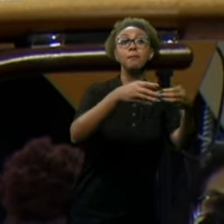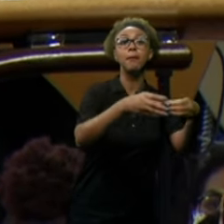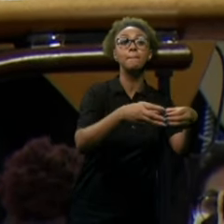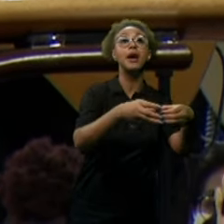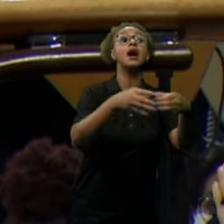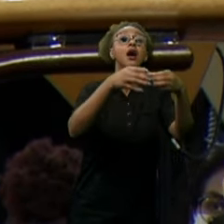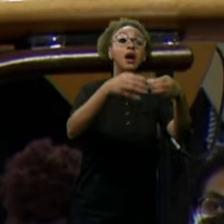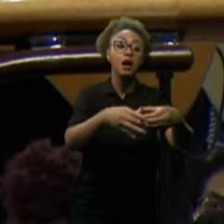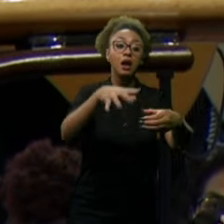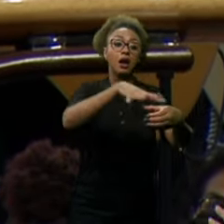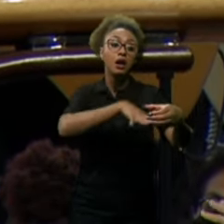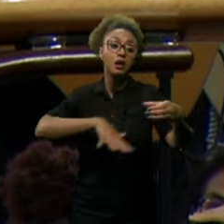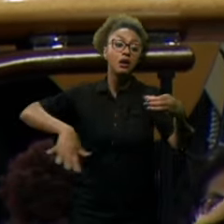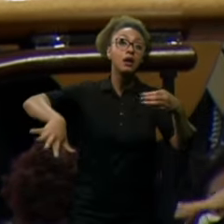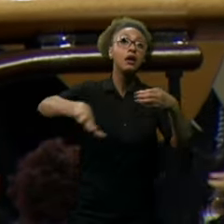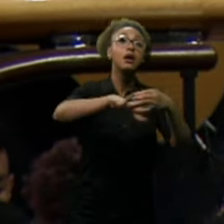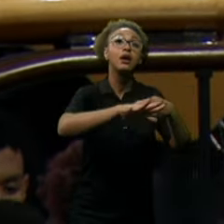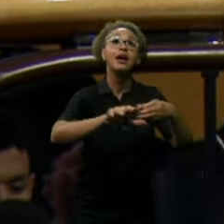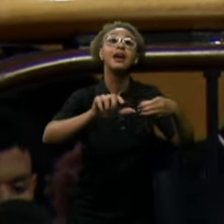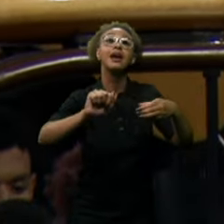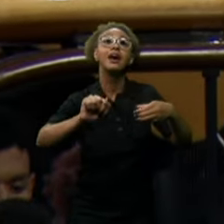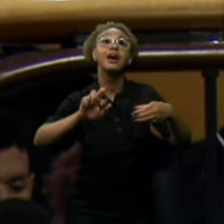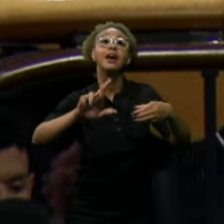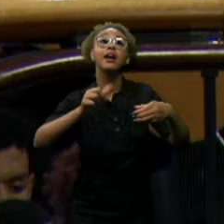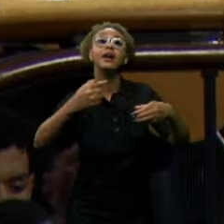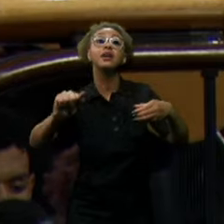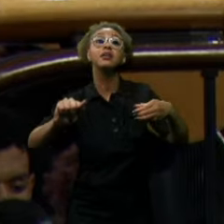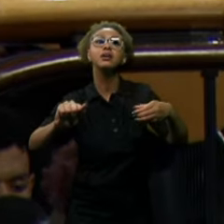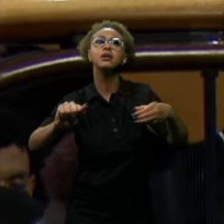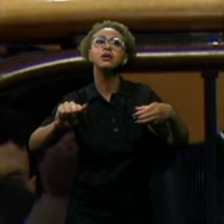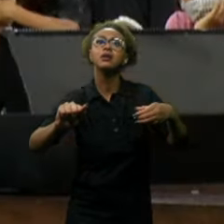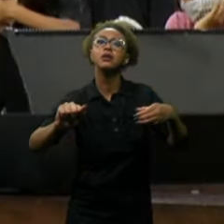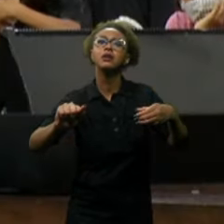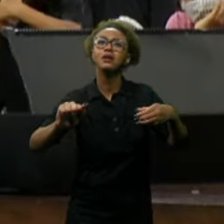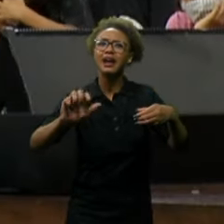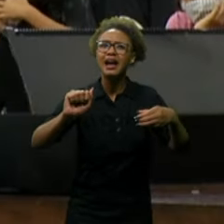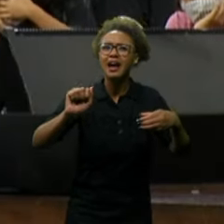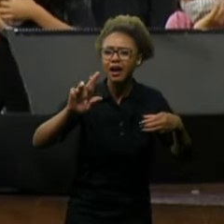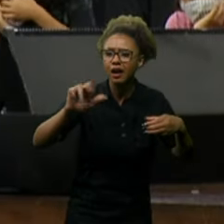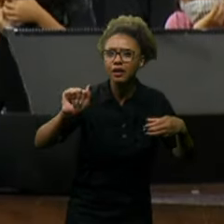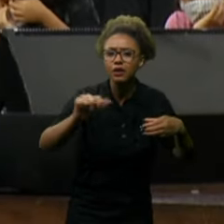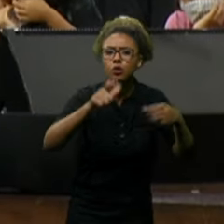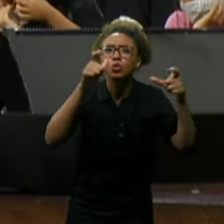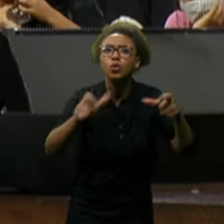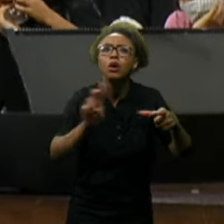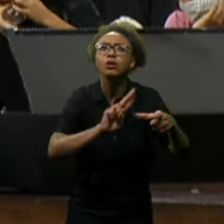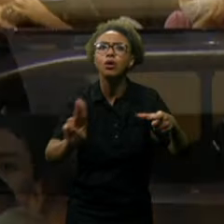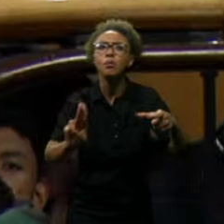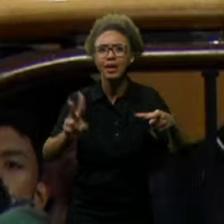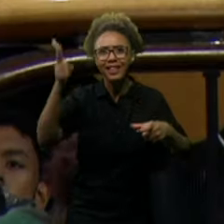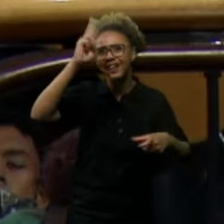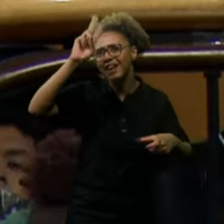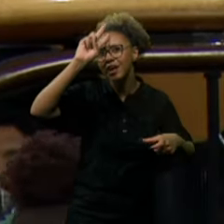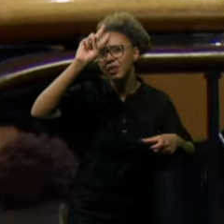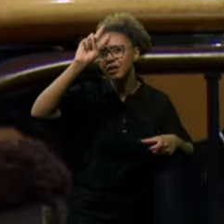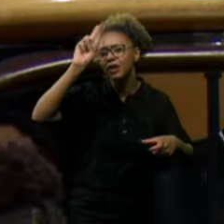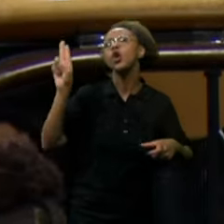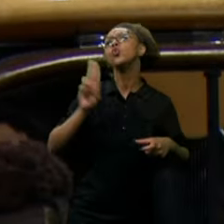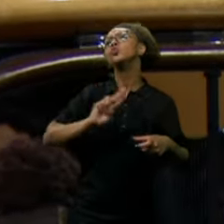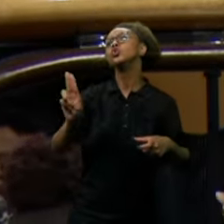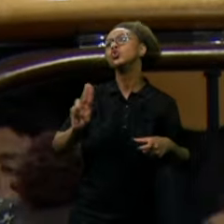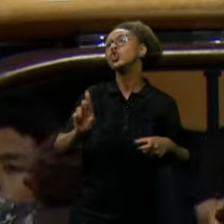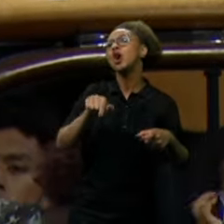região geográfica cujo o nome era ara me lembra gente Arão era